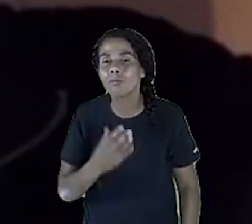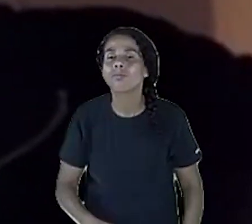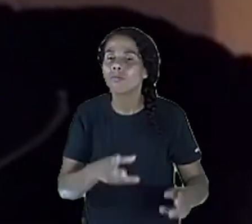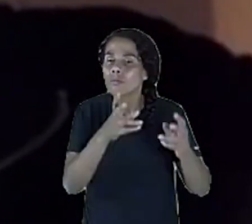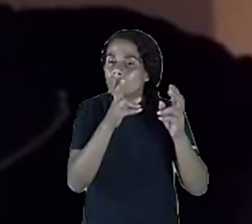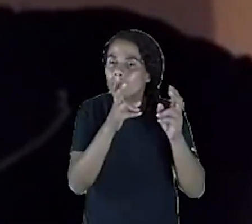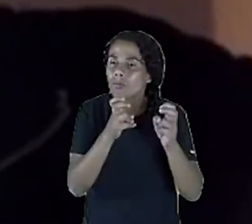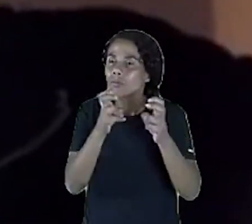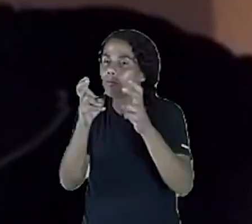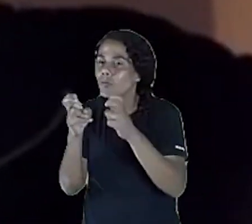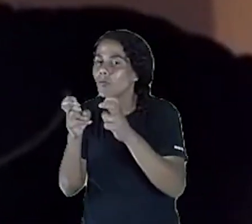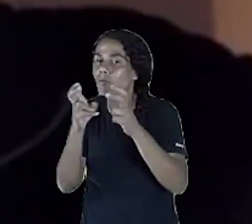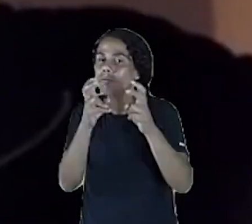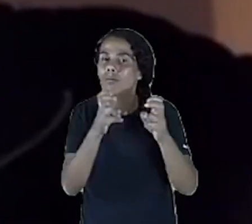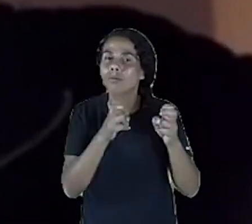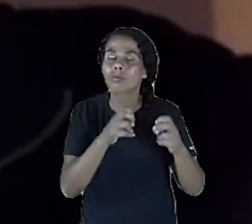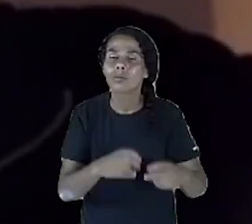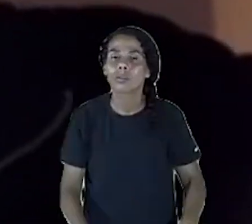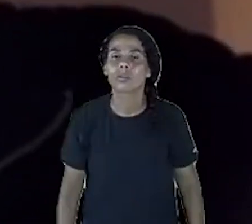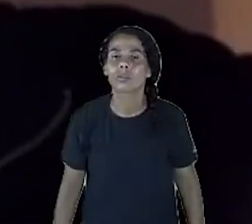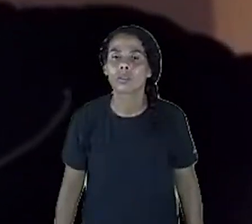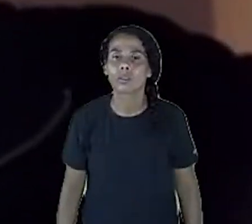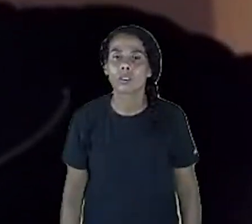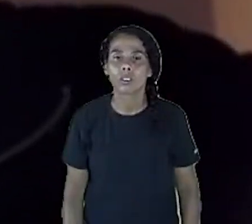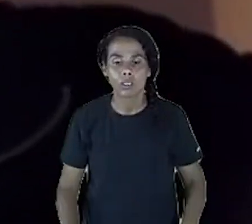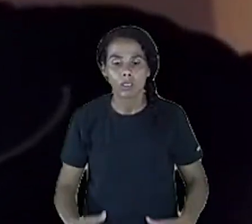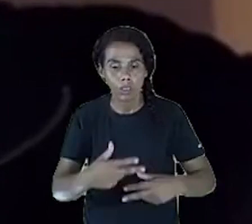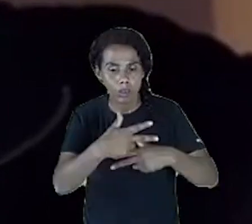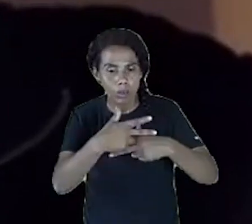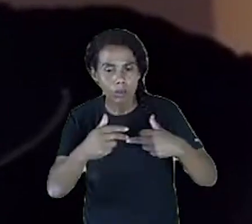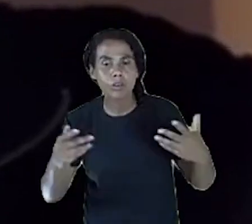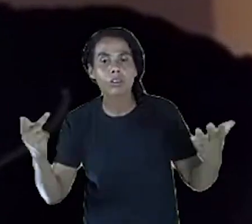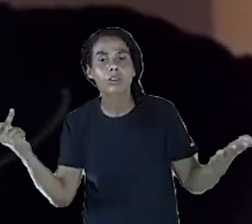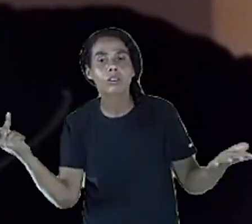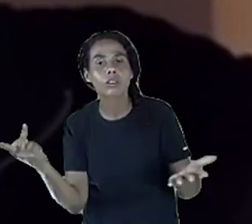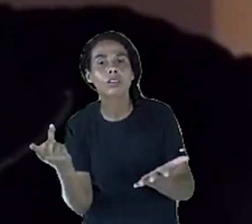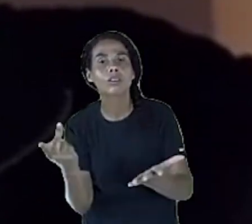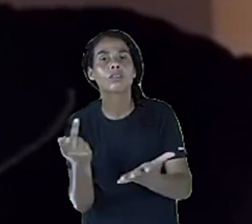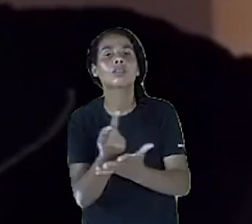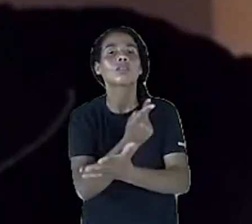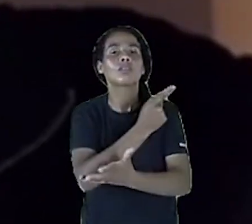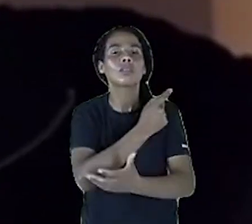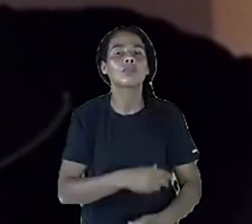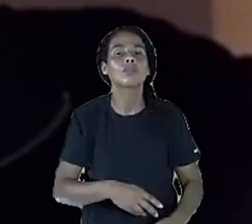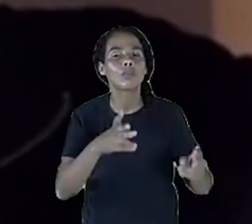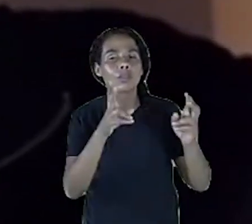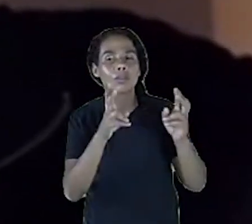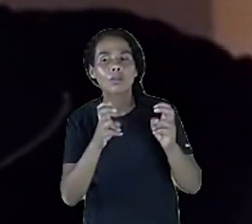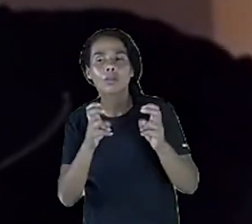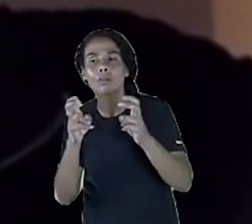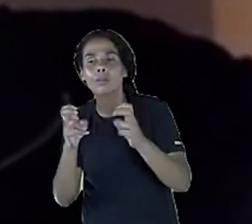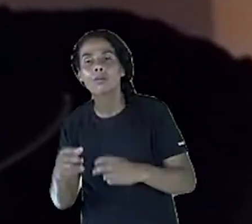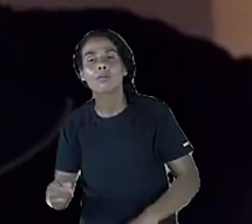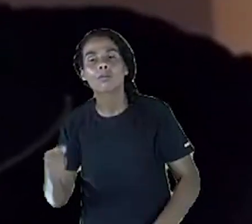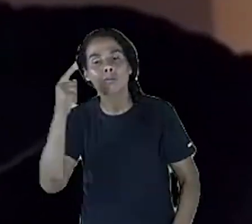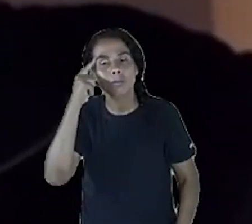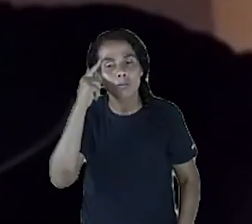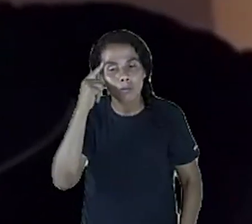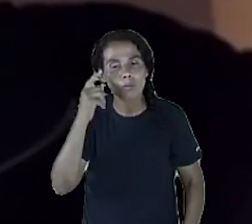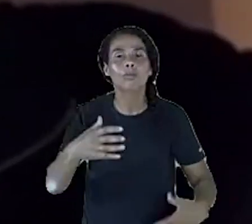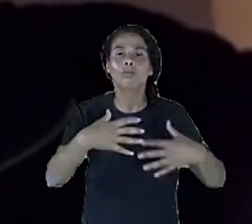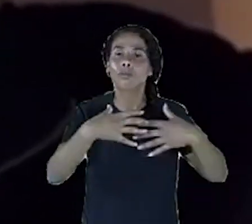das coisas que são, o que são as coisas, o que é das coisas, como